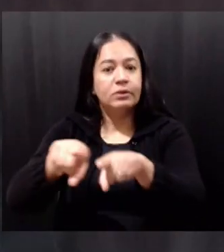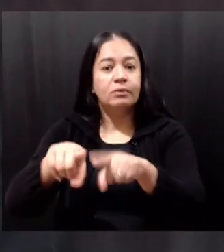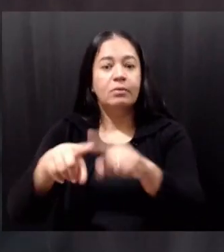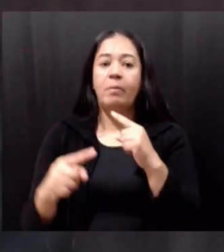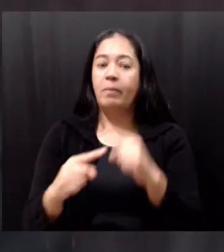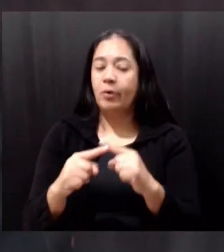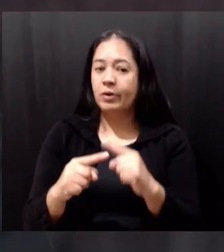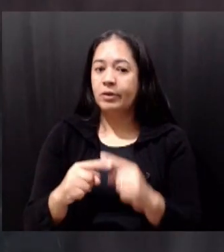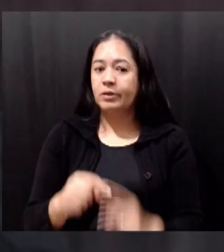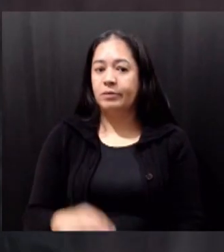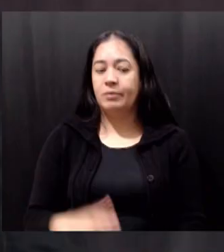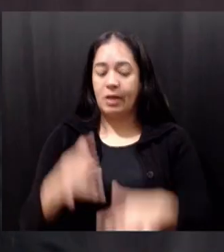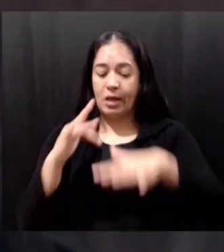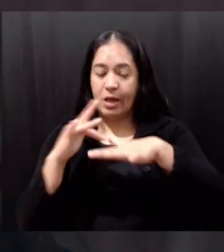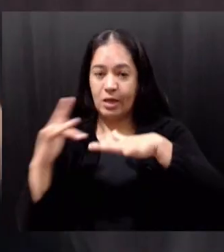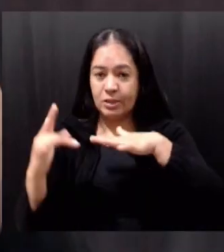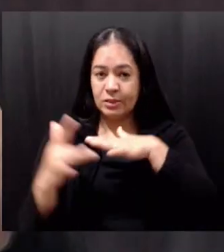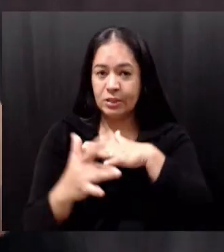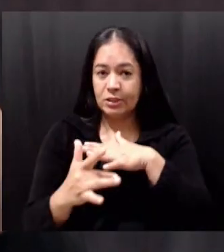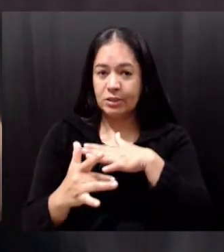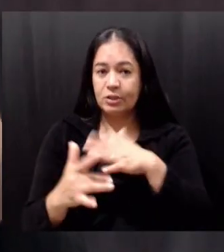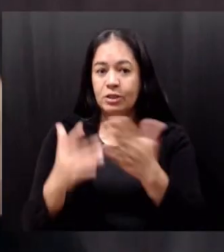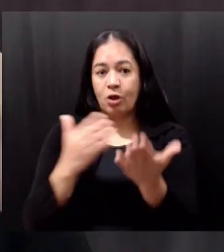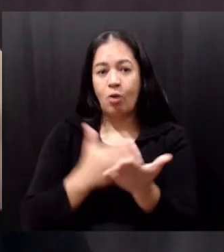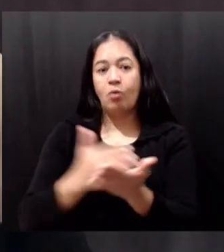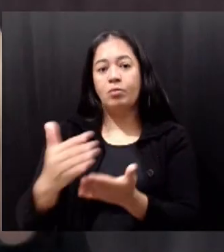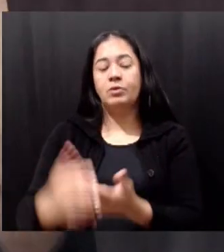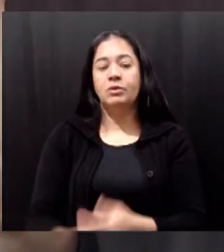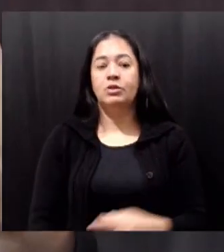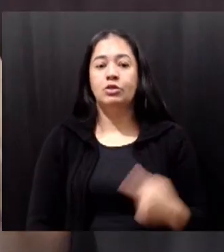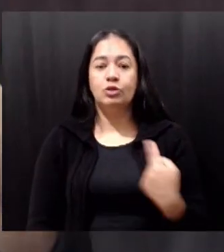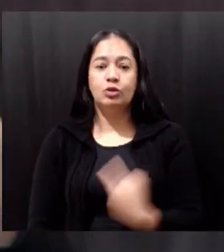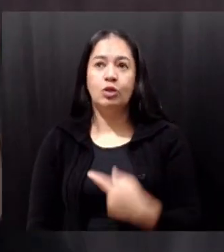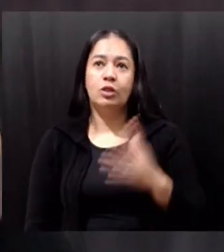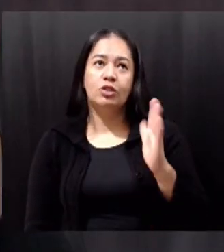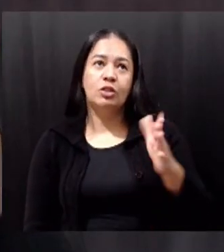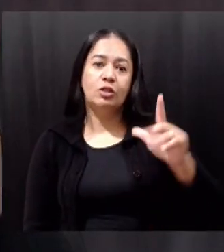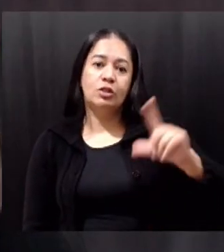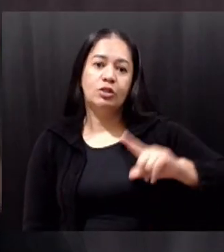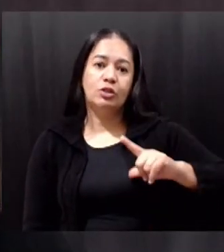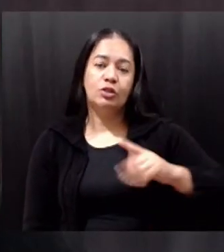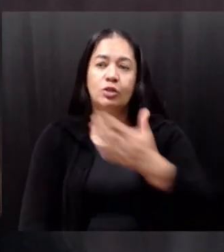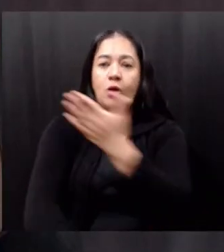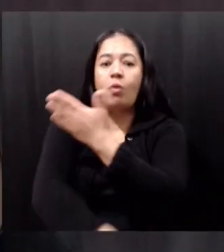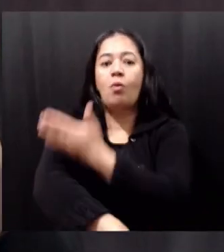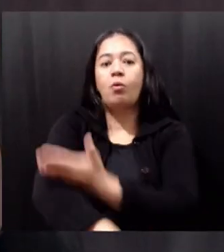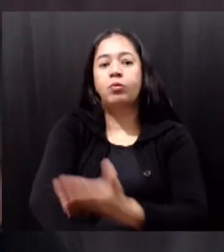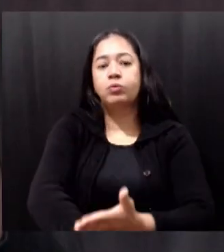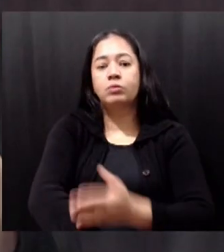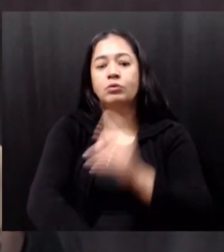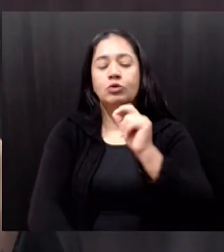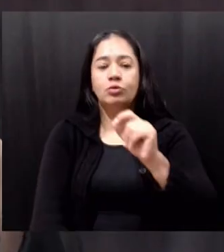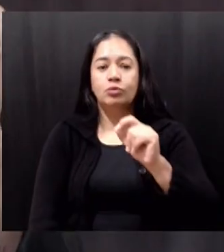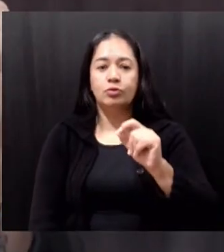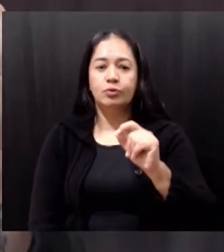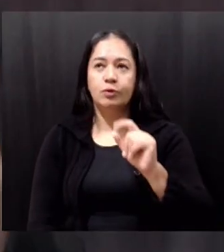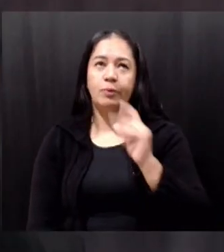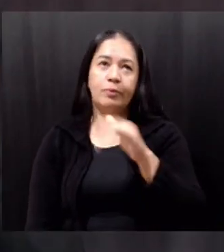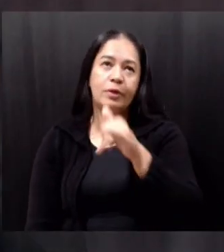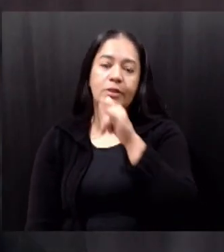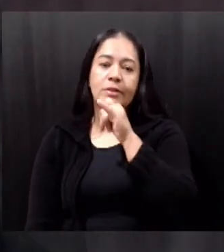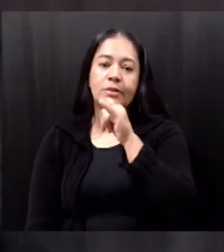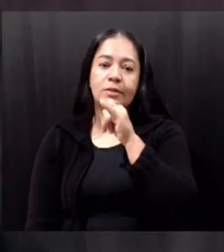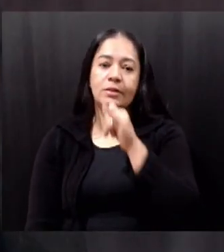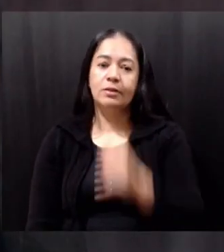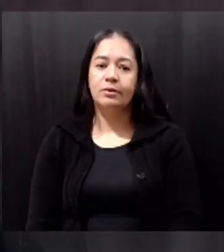sociais começaram, a gente tinha até um hábito que era comum, por exemplo, de check-in